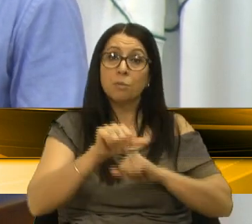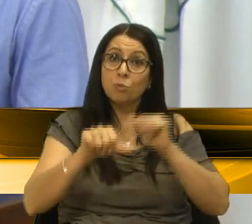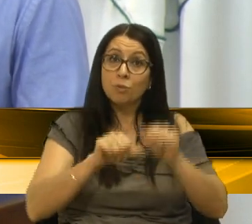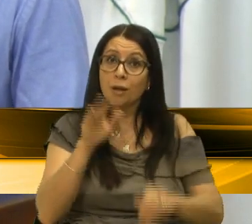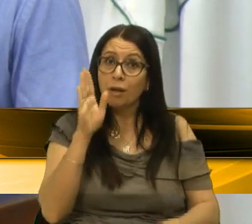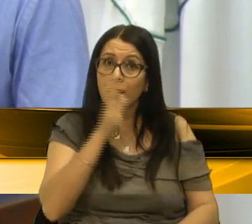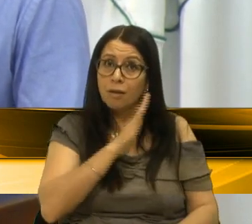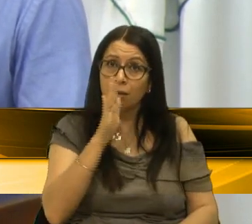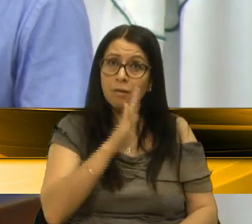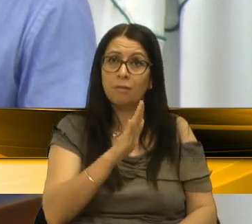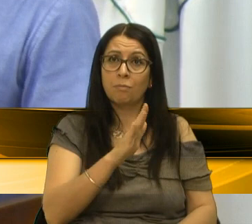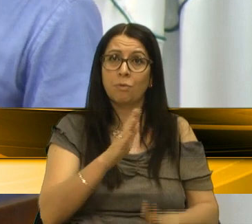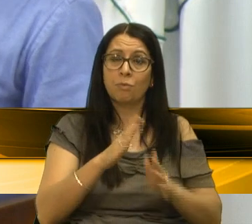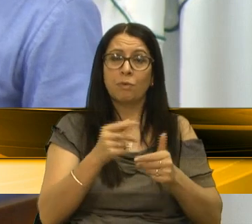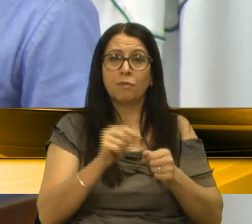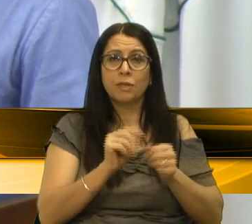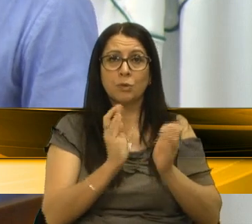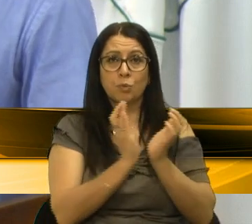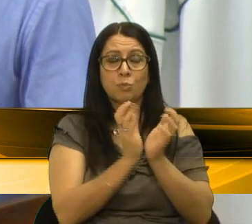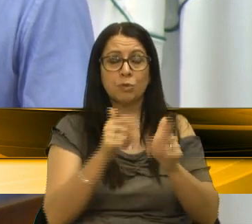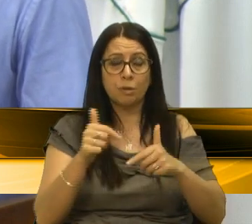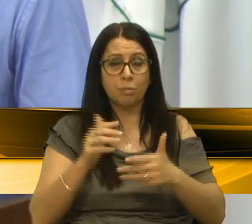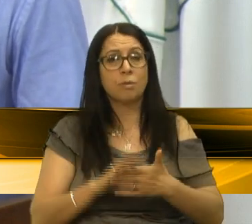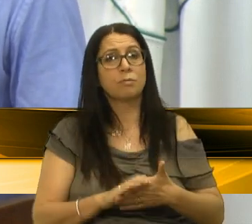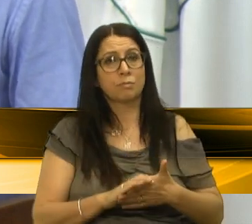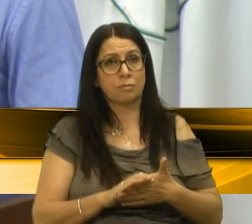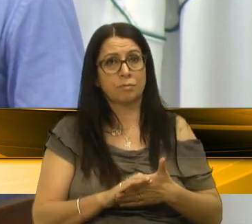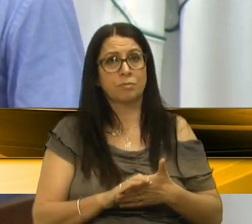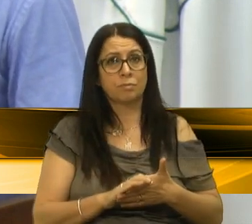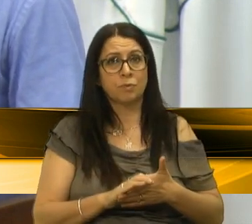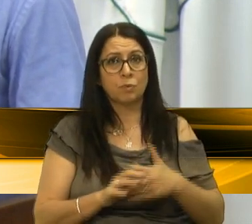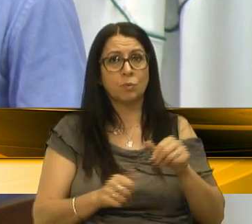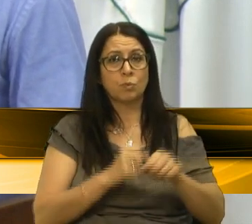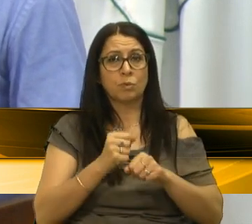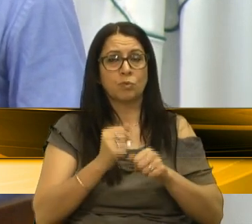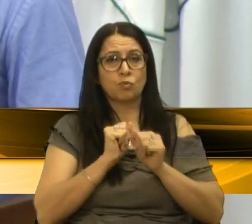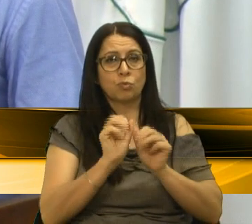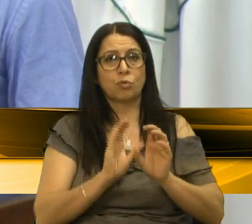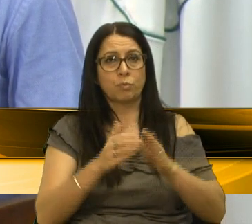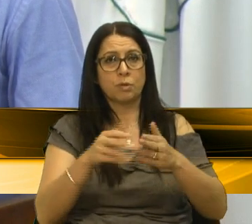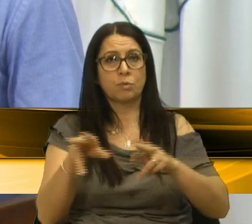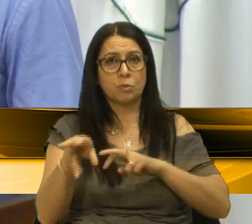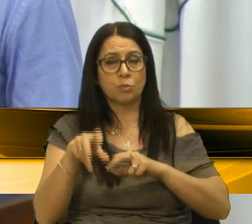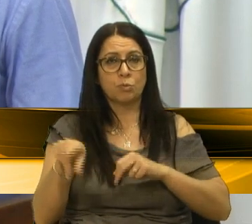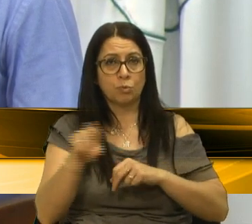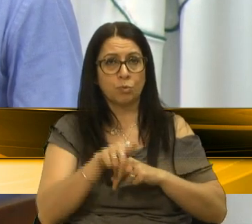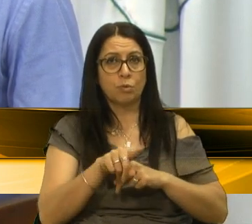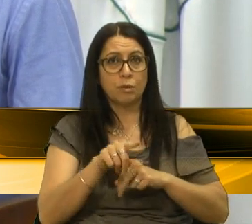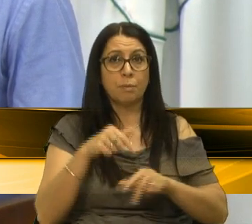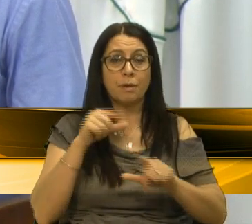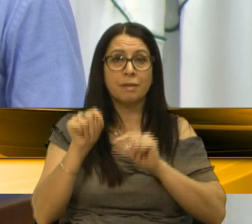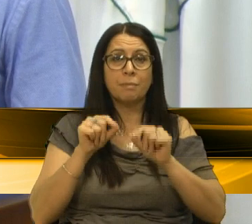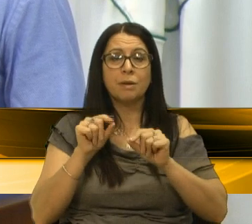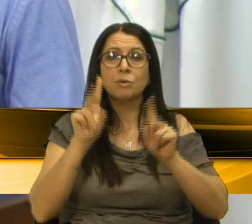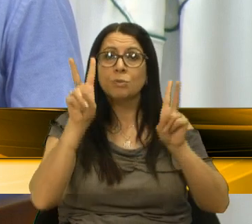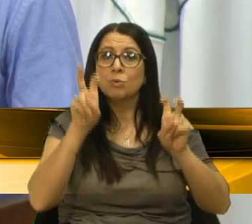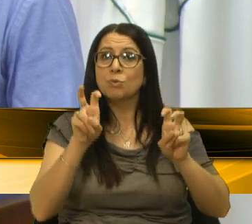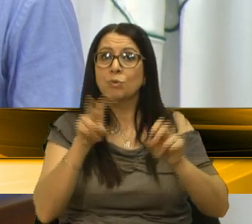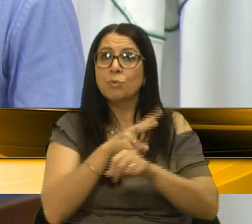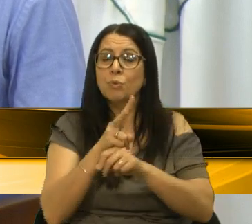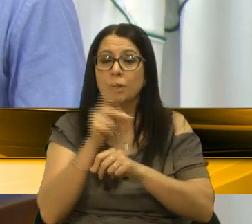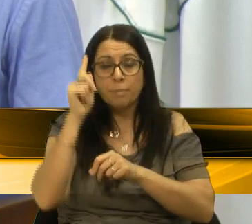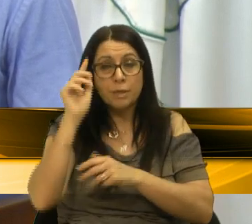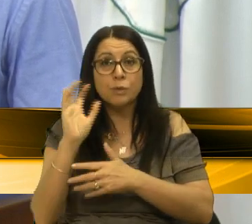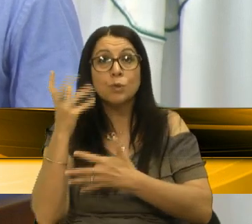urgência. Chegamos a fazer um grupo de trabalho no presente ano, através da Comissão da Agricultura, para tratar desse assunto e buscar